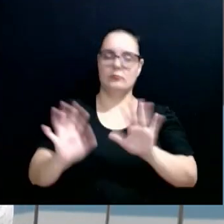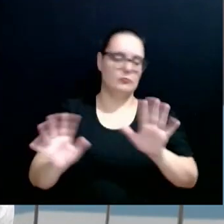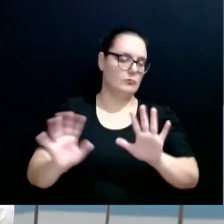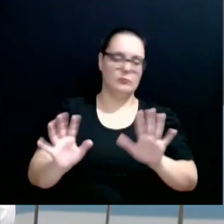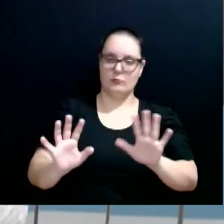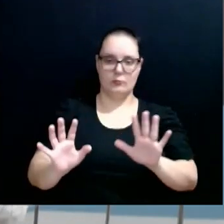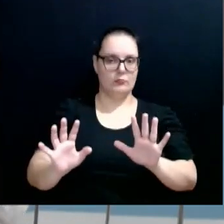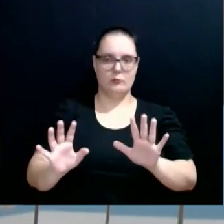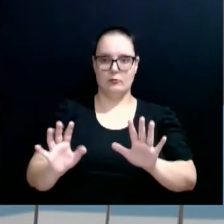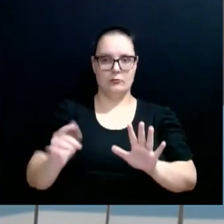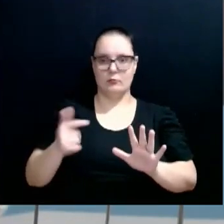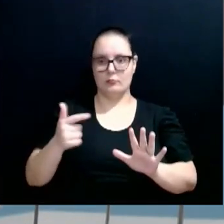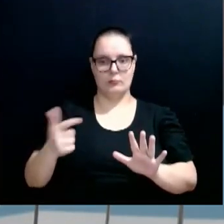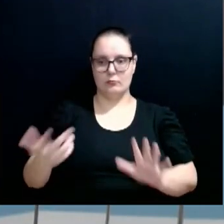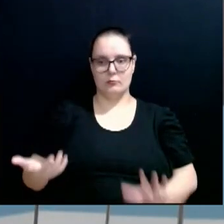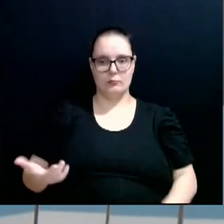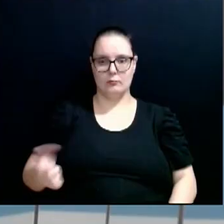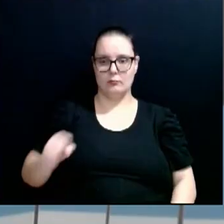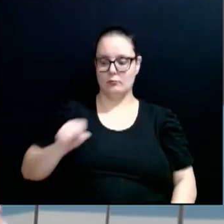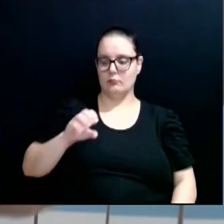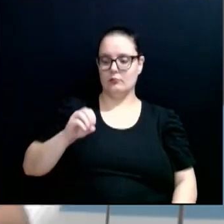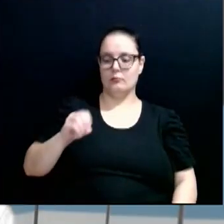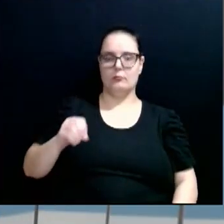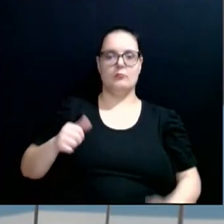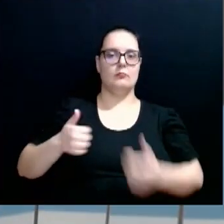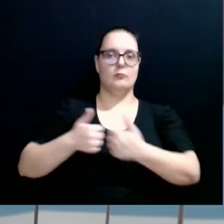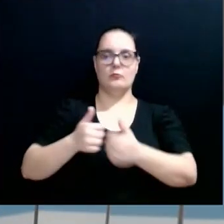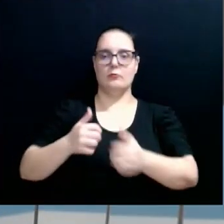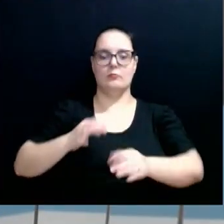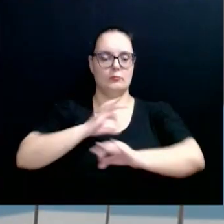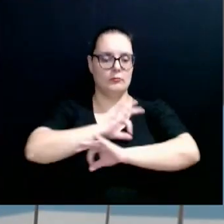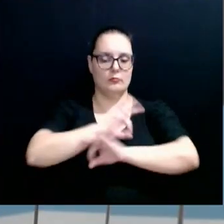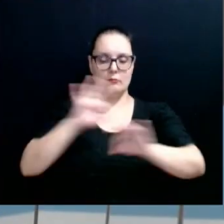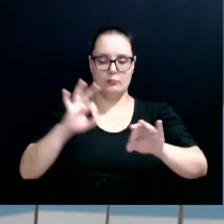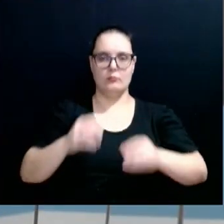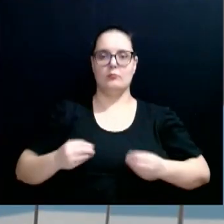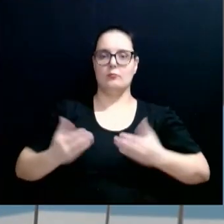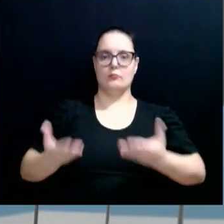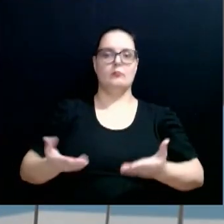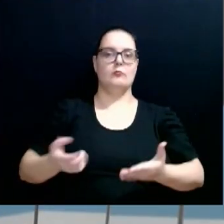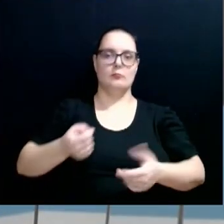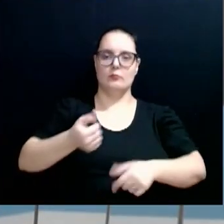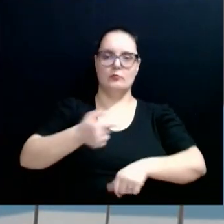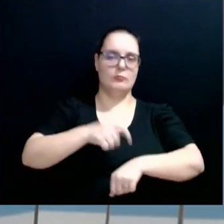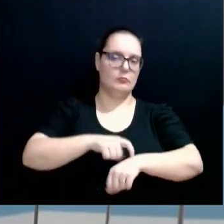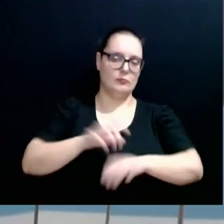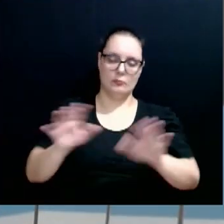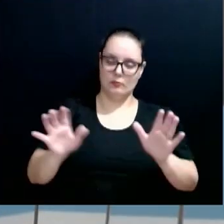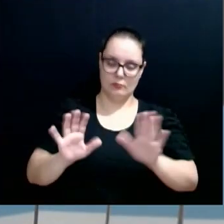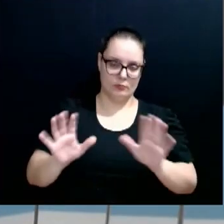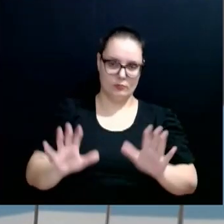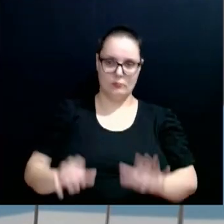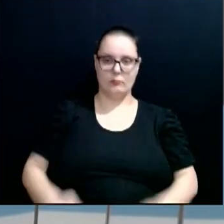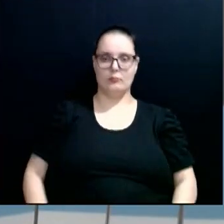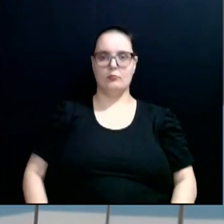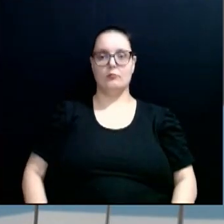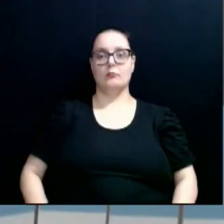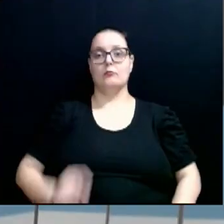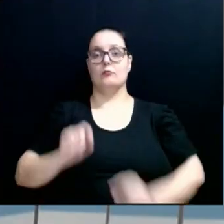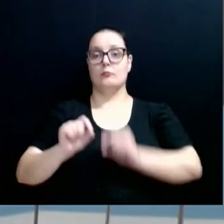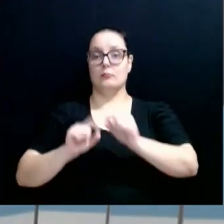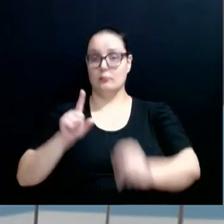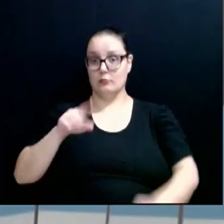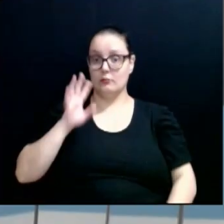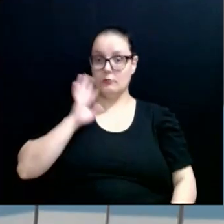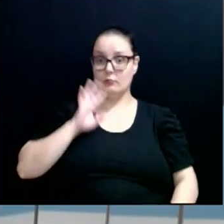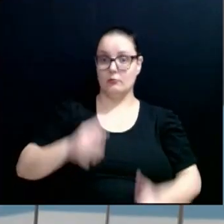800 carros zero para entregar em tão pouco tempo. Mas o que é legal? No primeiro ano de contrato,